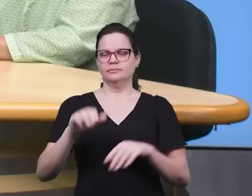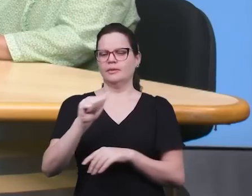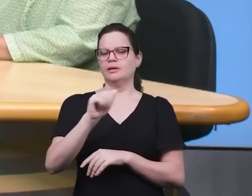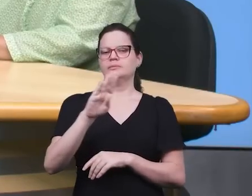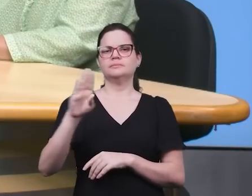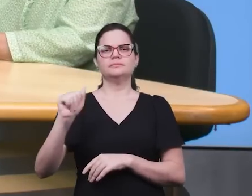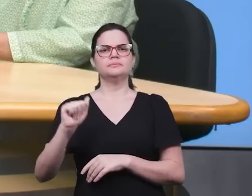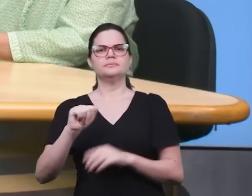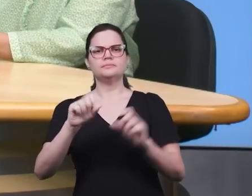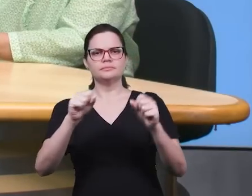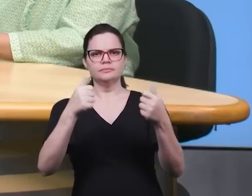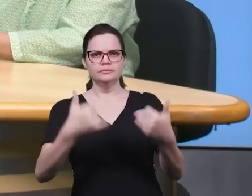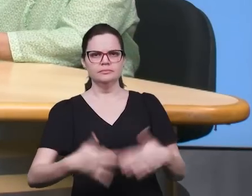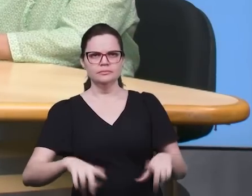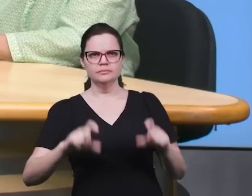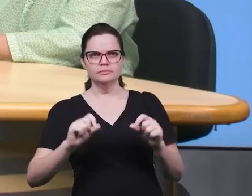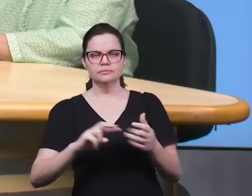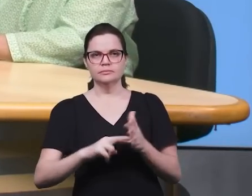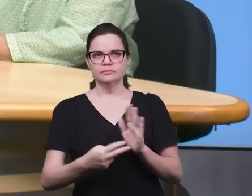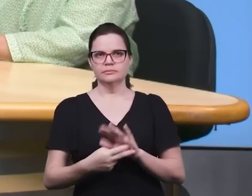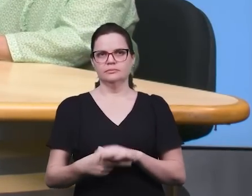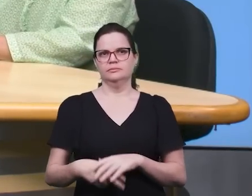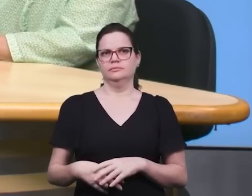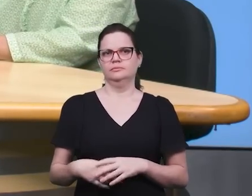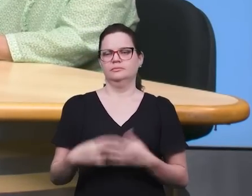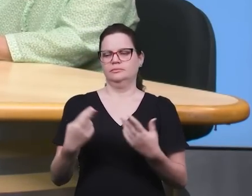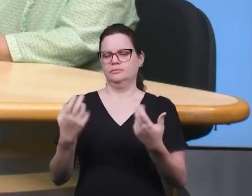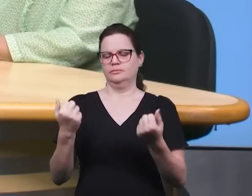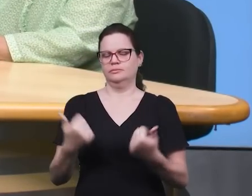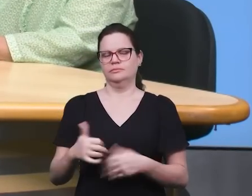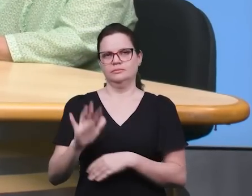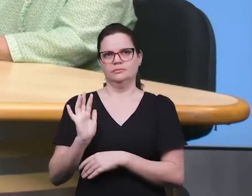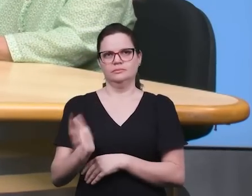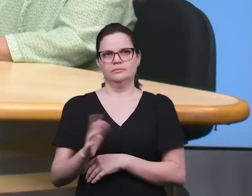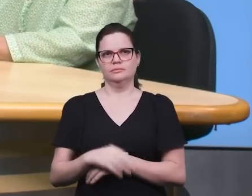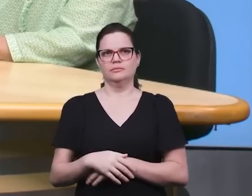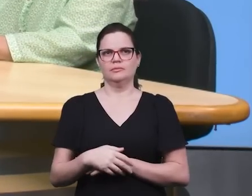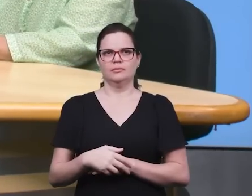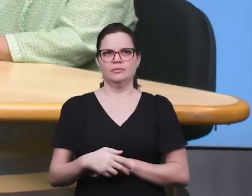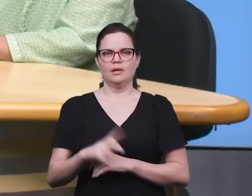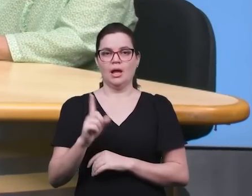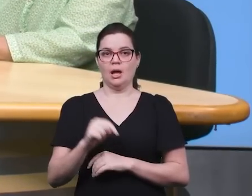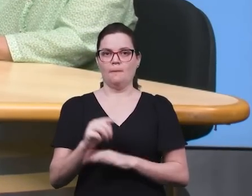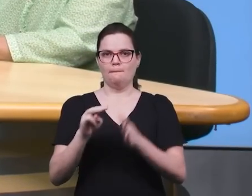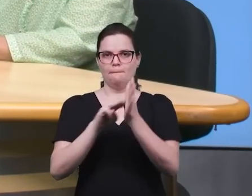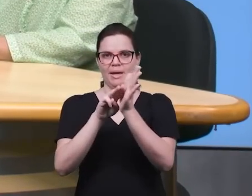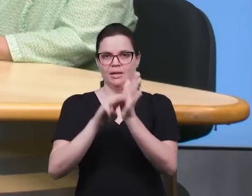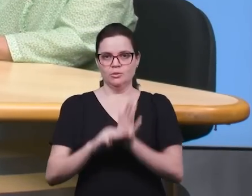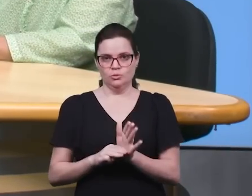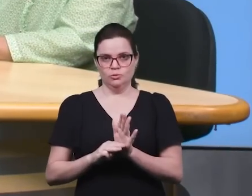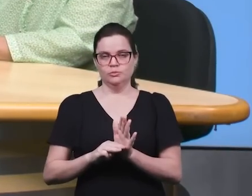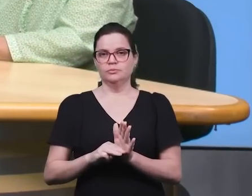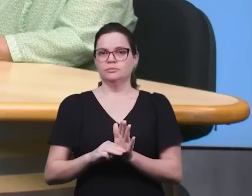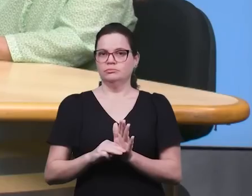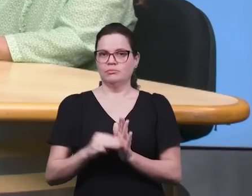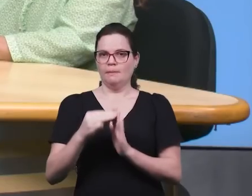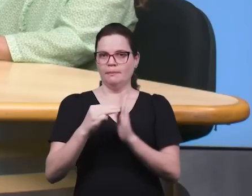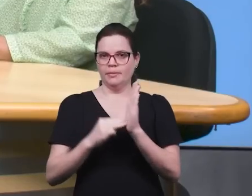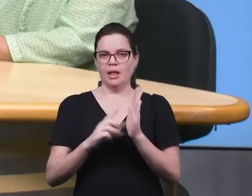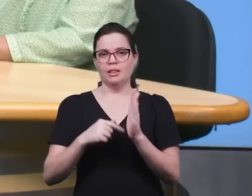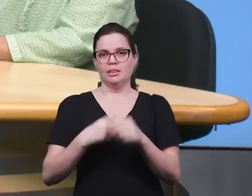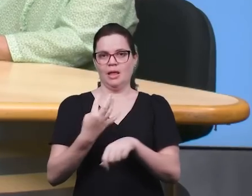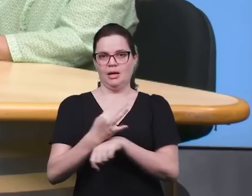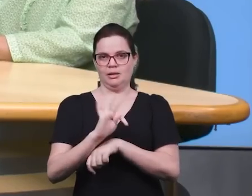Desculpa, ABA, você poderia explicar o que é? Sim, como foi dito para a irmã, é uma metodologia de trabalho, né,